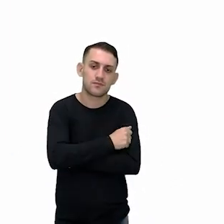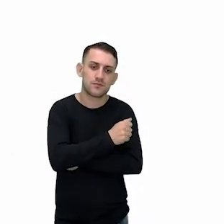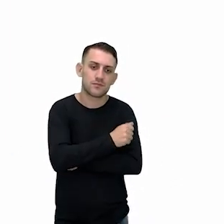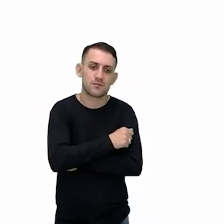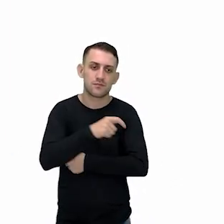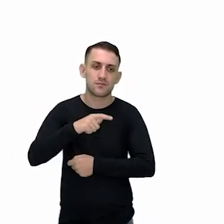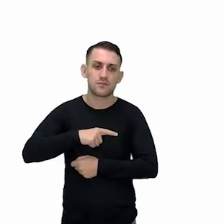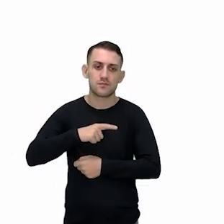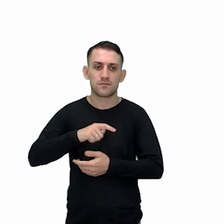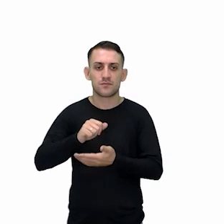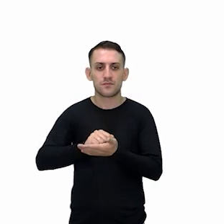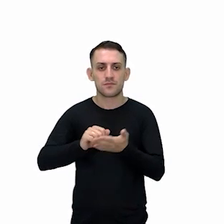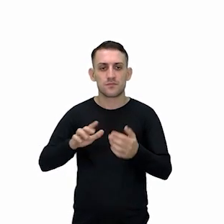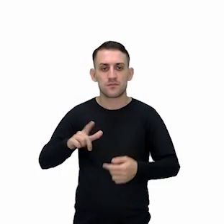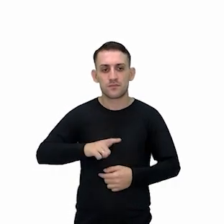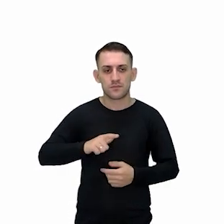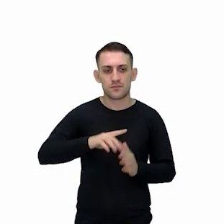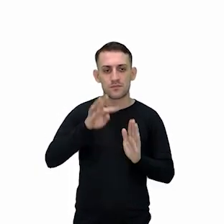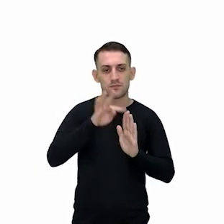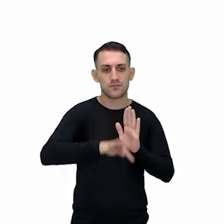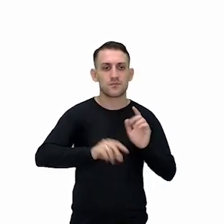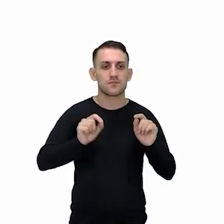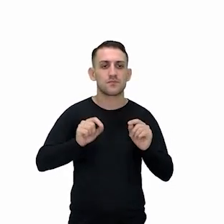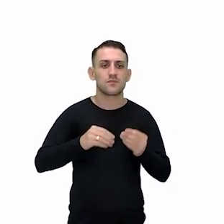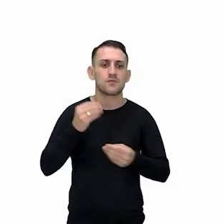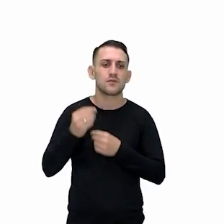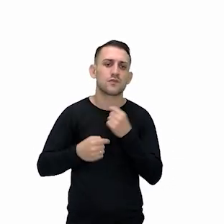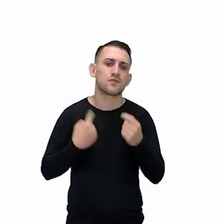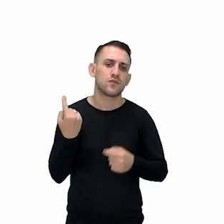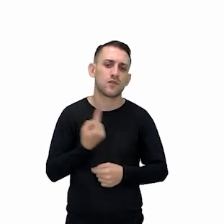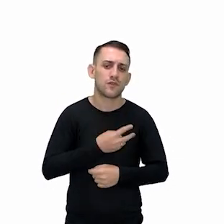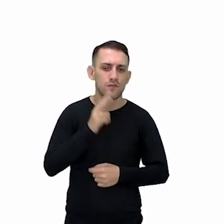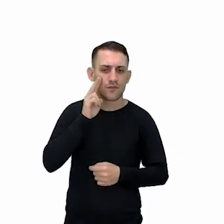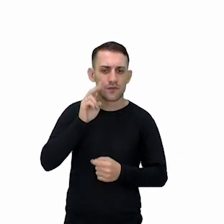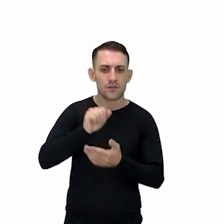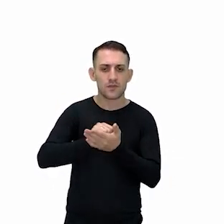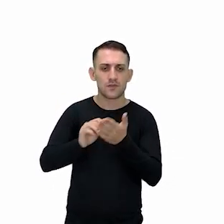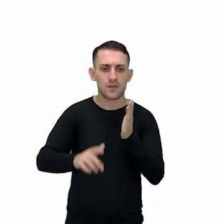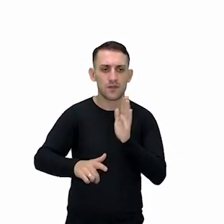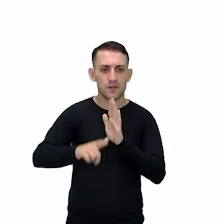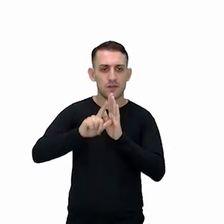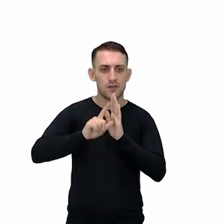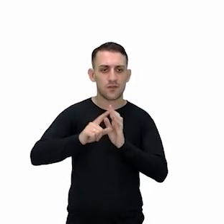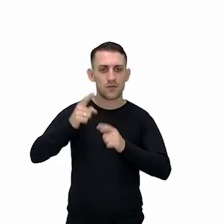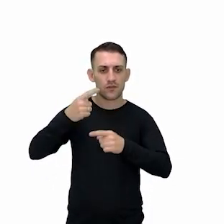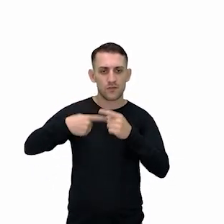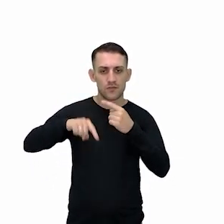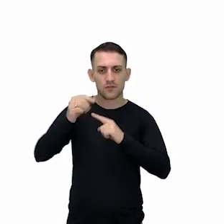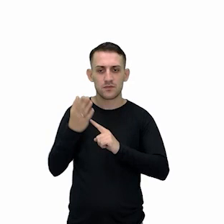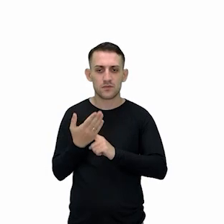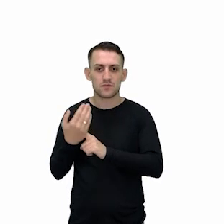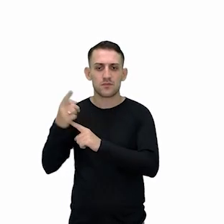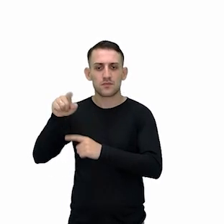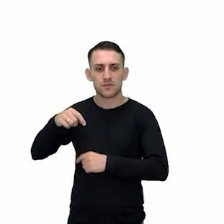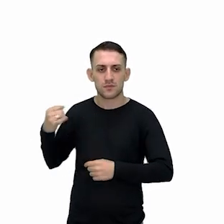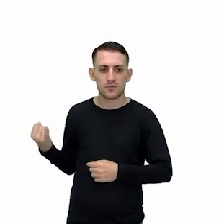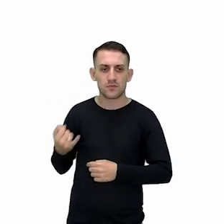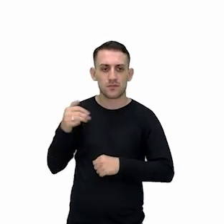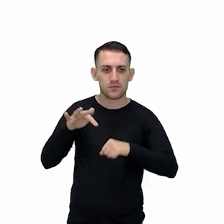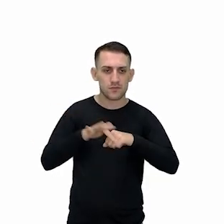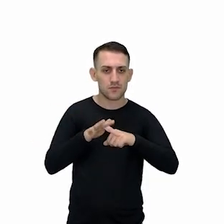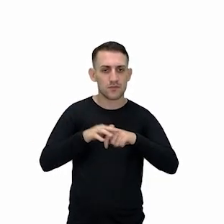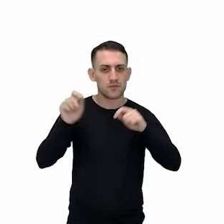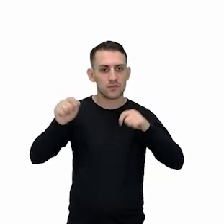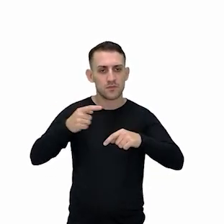Então, a atividade ela tem como texto, né? Como vimos nas atividades anteriores, os avanços tecnológicos são importantes ferramentas